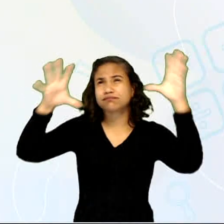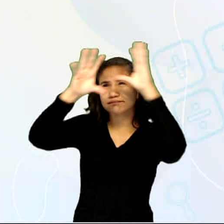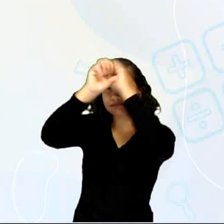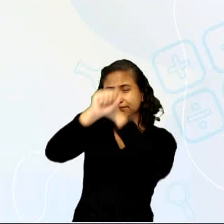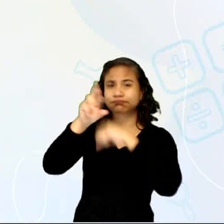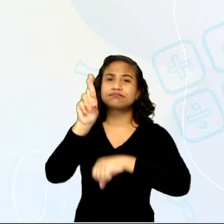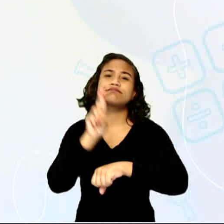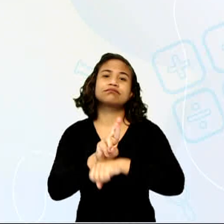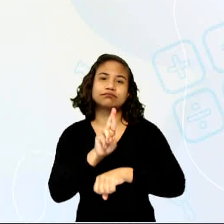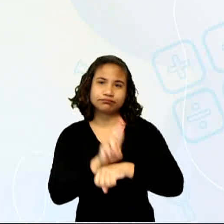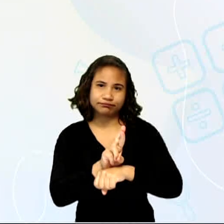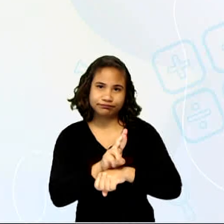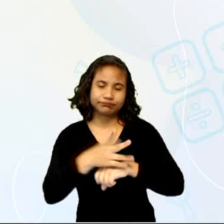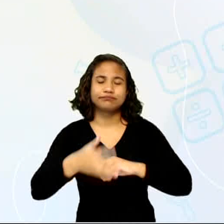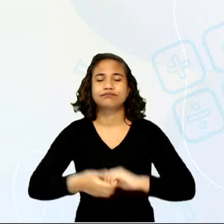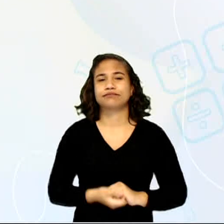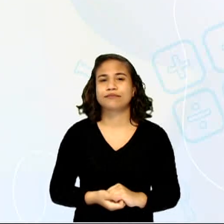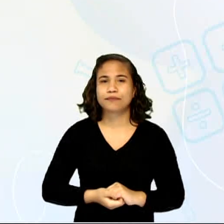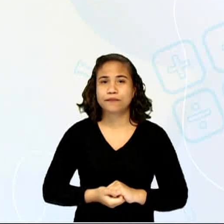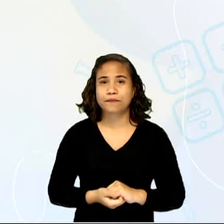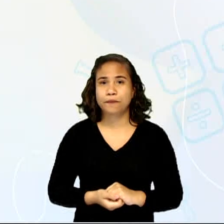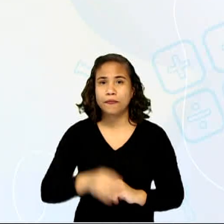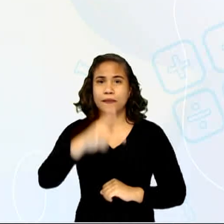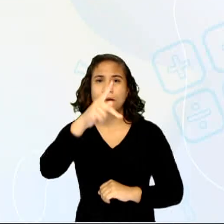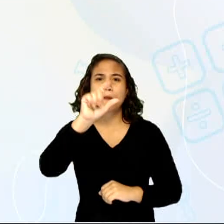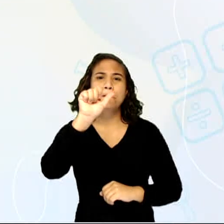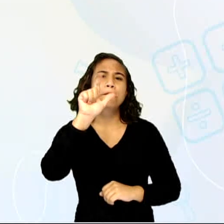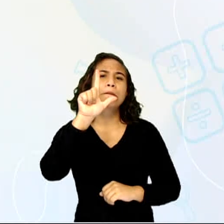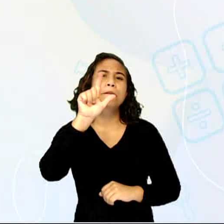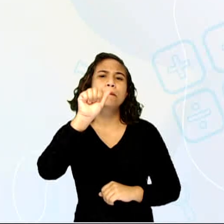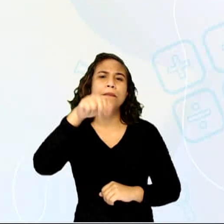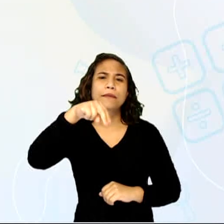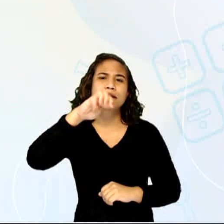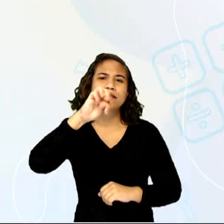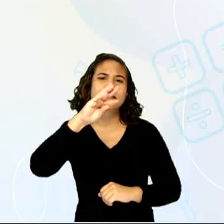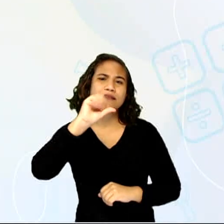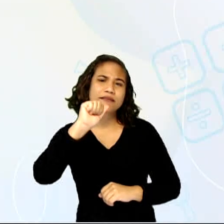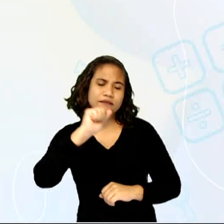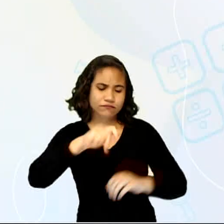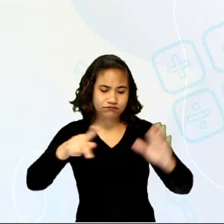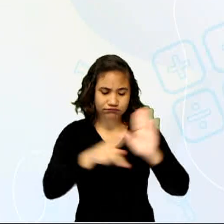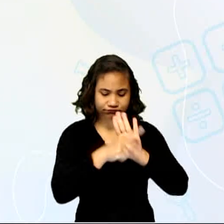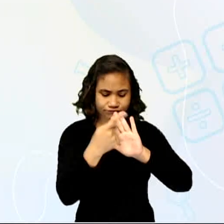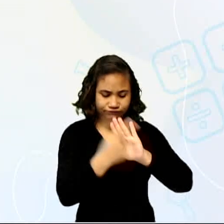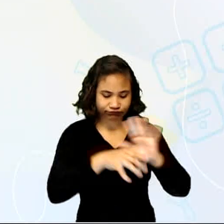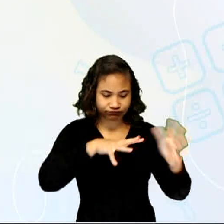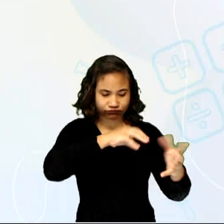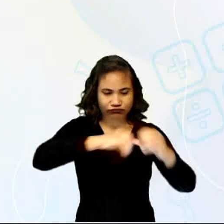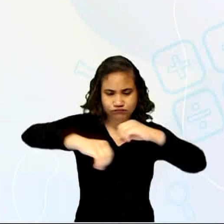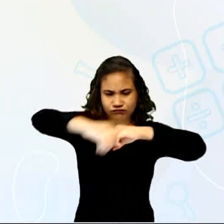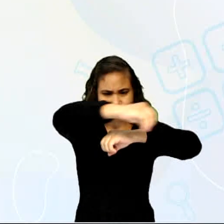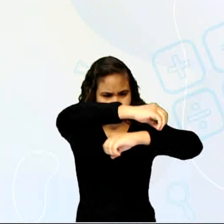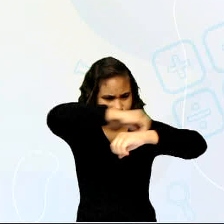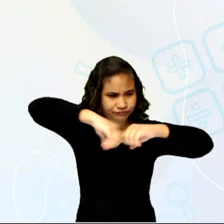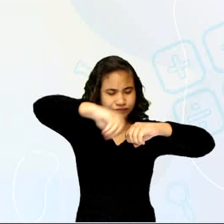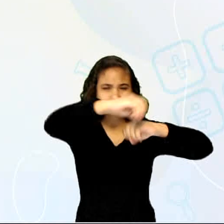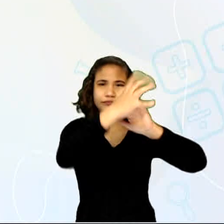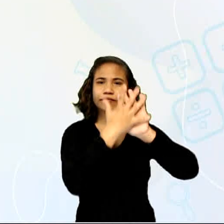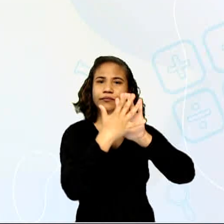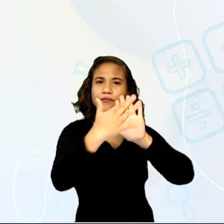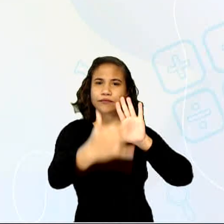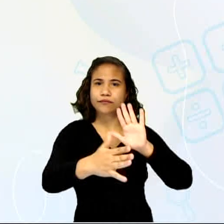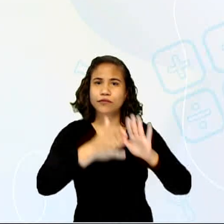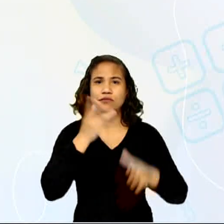reservado. Vamos lá. Planetas. Os planetas refletem um brilho fixo. Se deslocam em uma